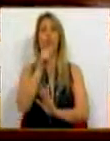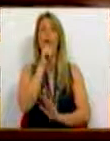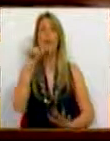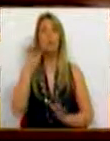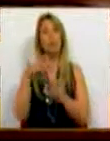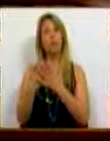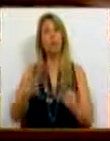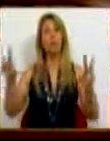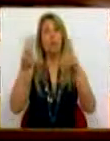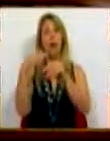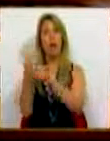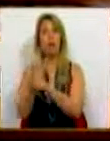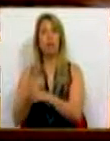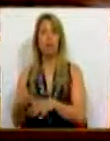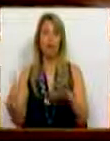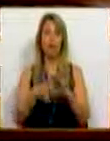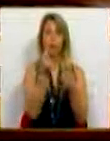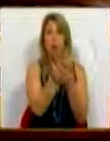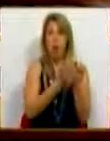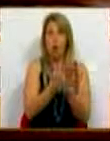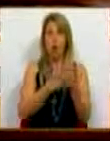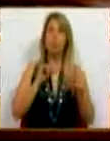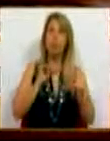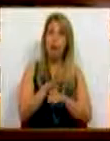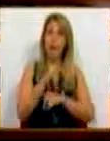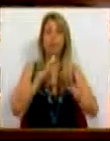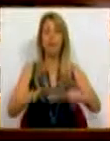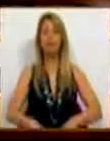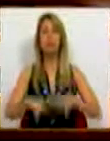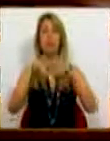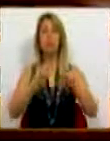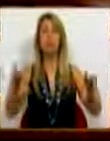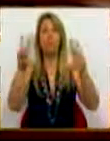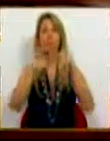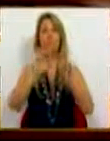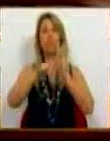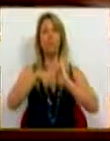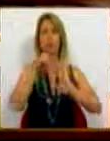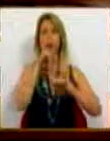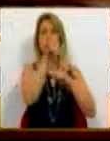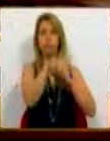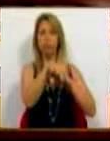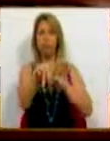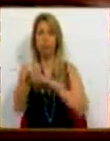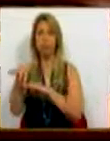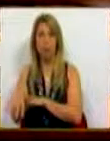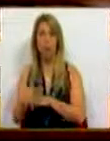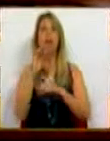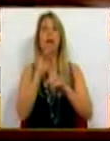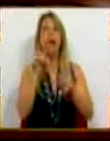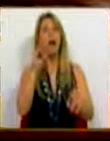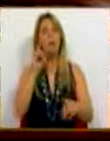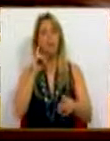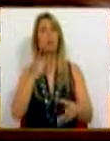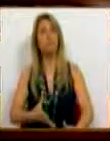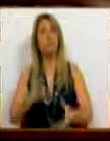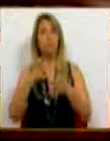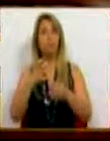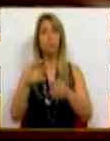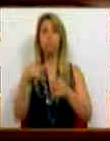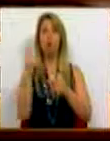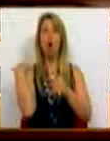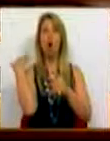atividades ligadas à economia do mar, o desenvolvimento de novos projetos de regadio, a defesa intransigente da nossa linha de costa